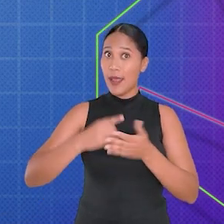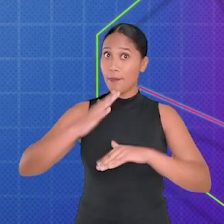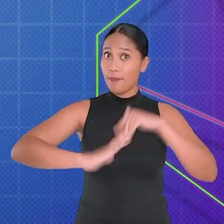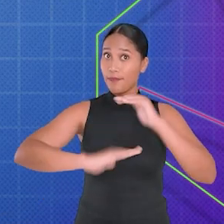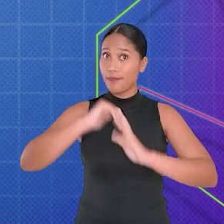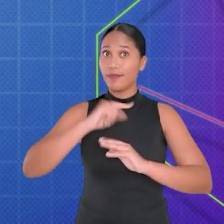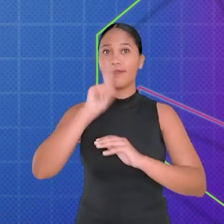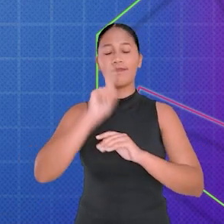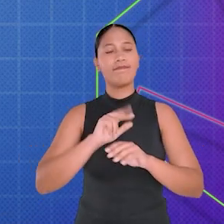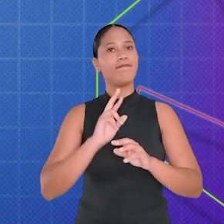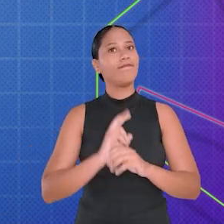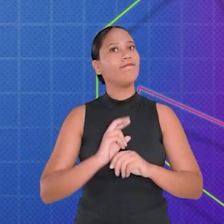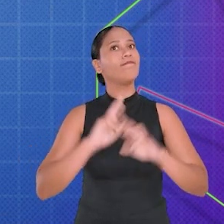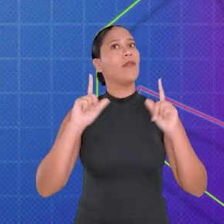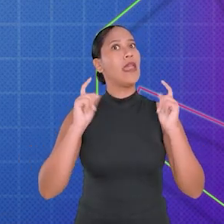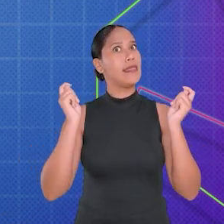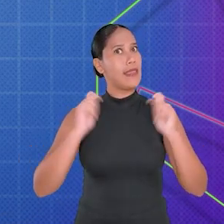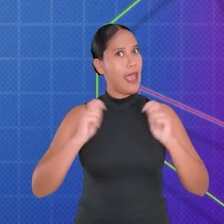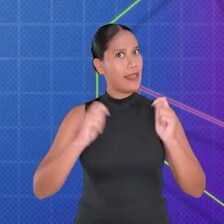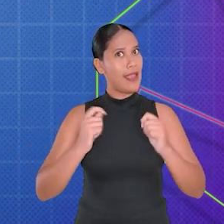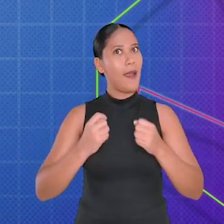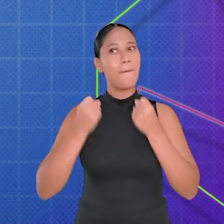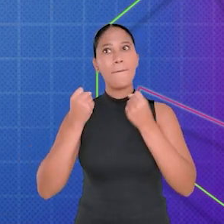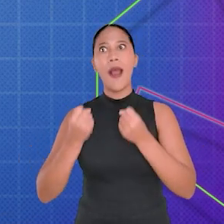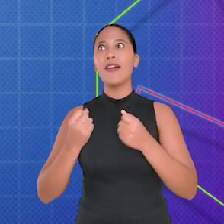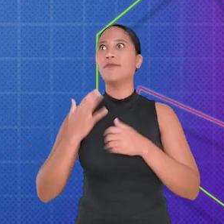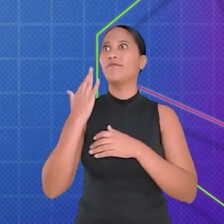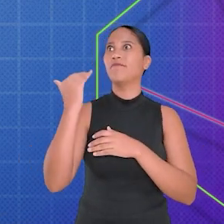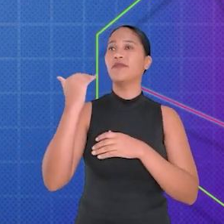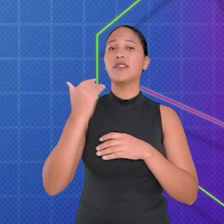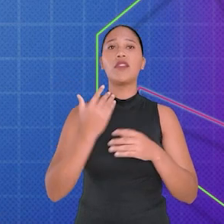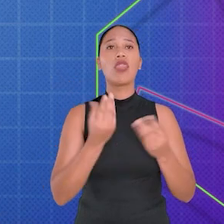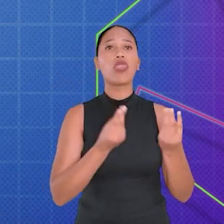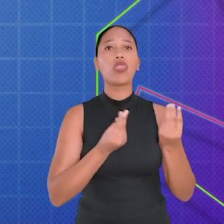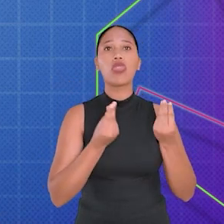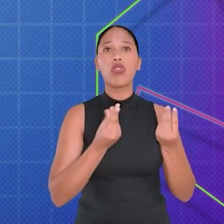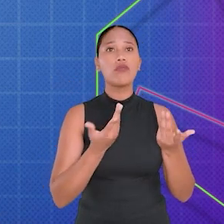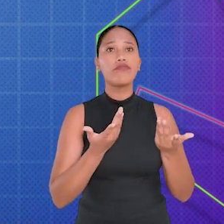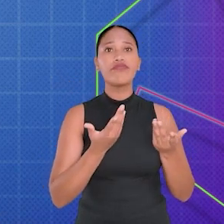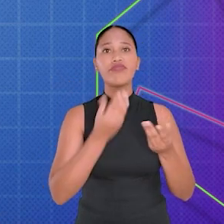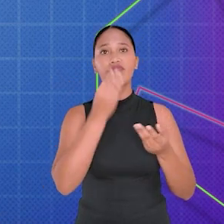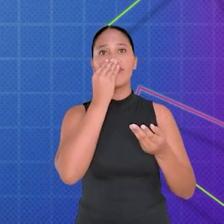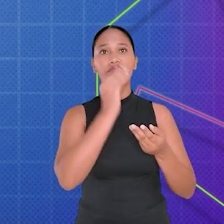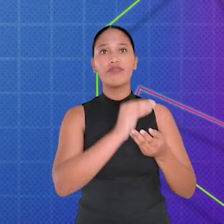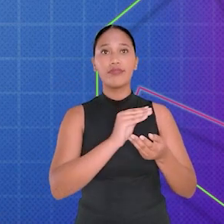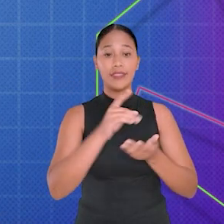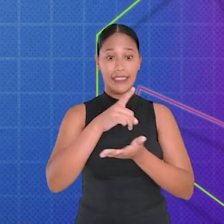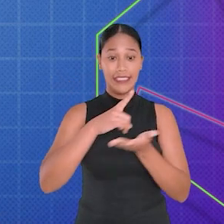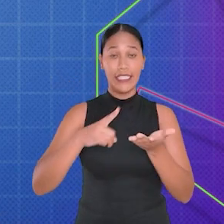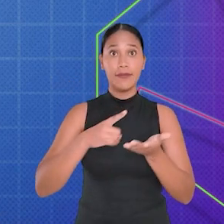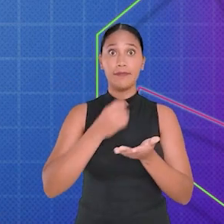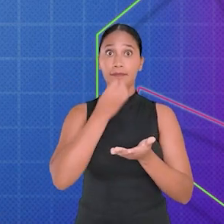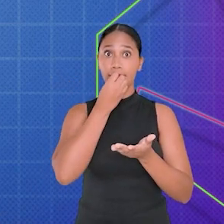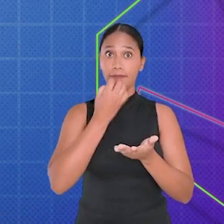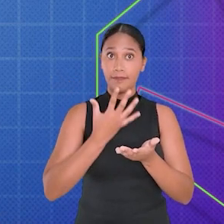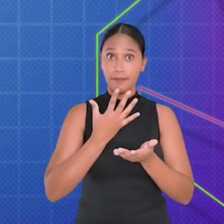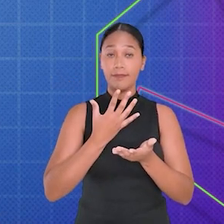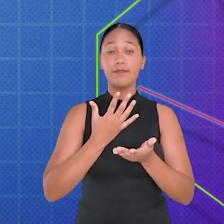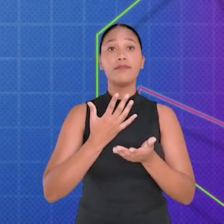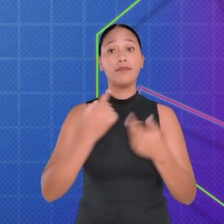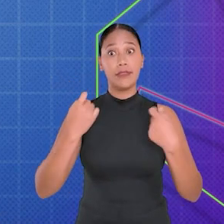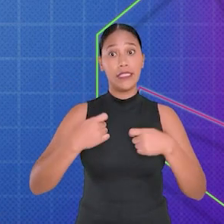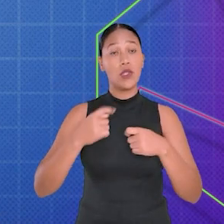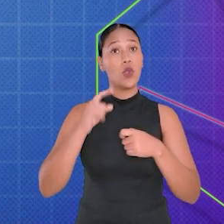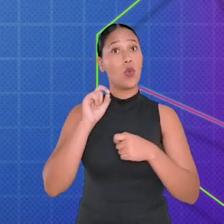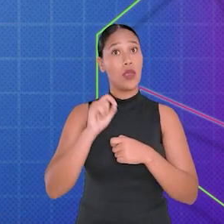design gráfico pode ser o diferencial entre um jogo de sucesso e um jogo que passa despercebido. Para que o design gráfico em jogos seja